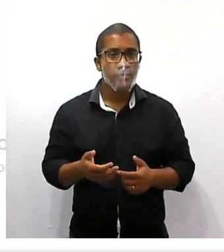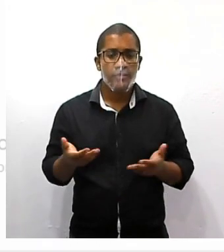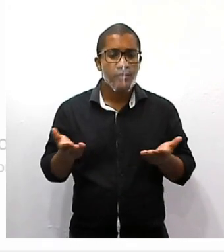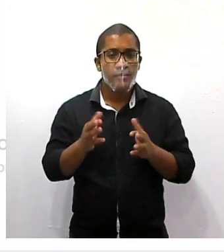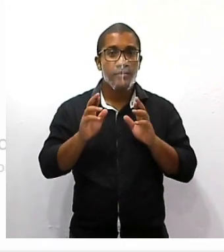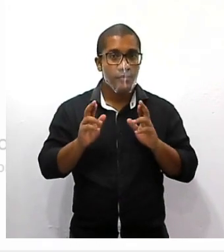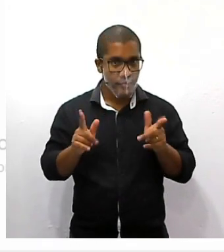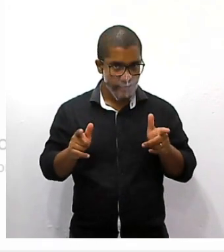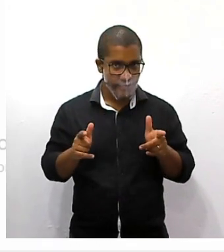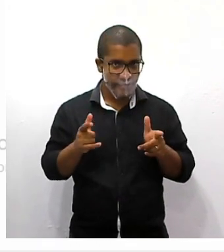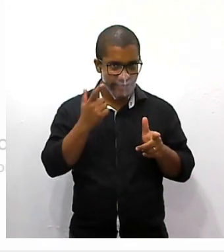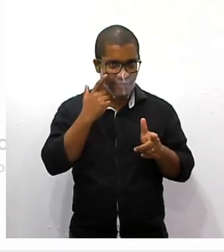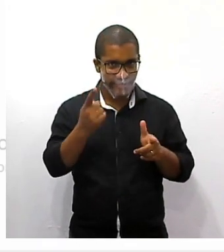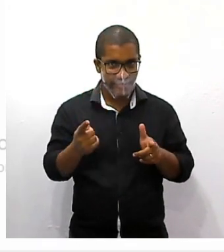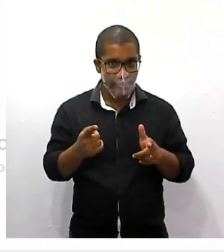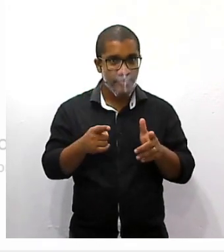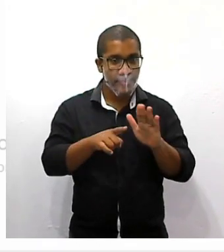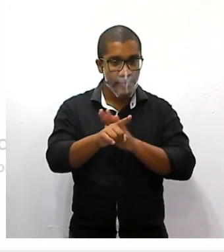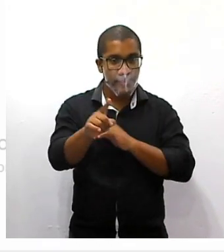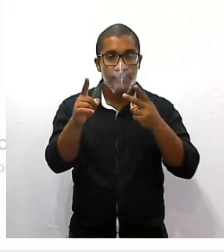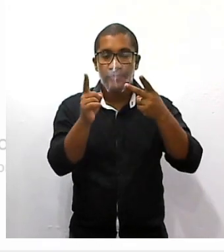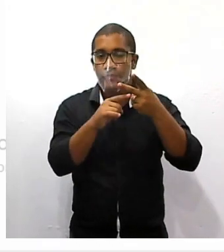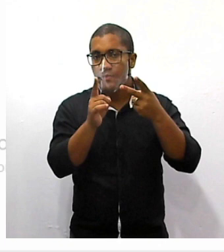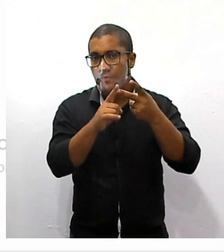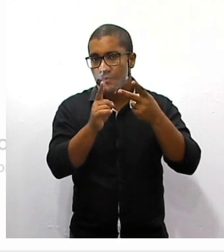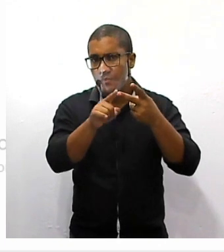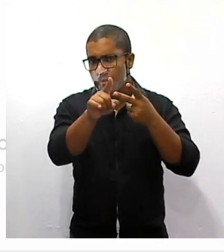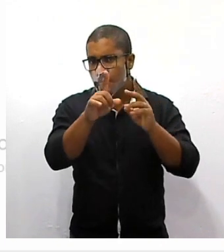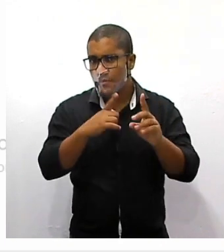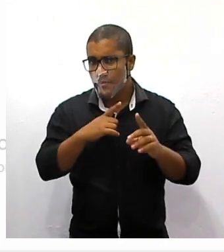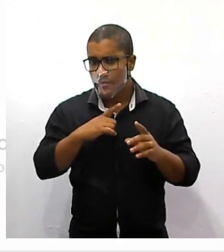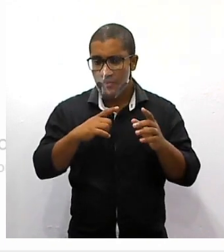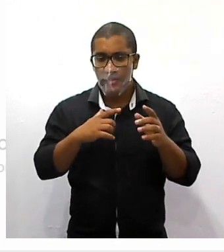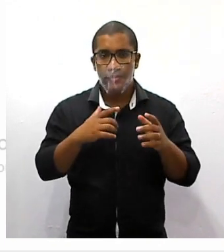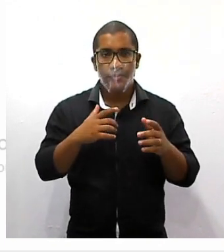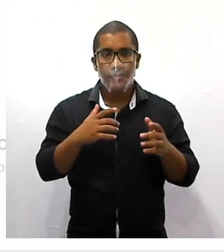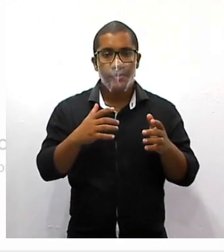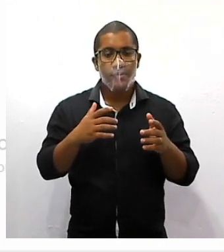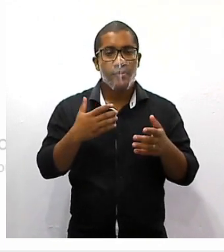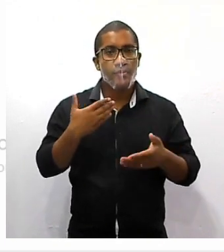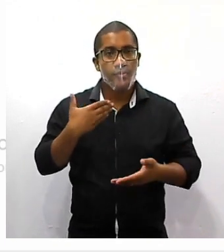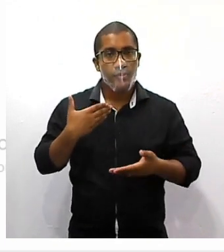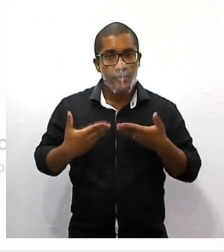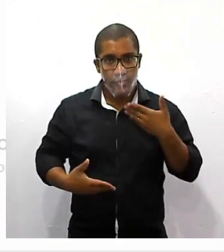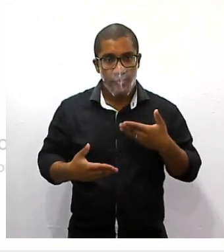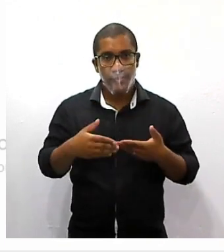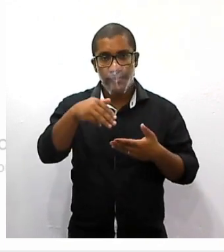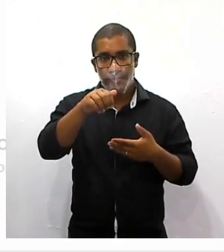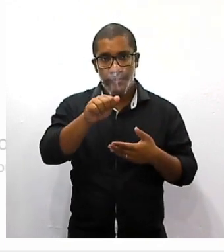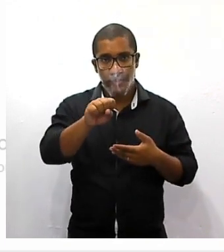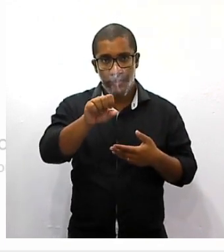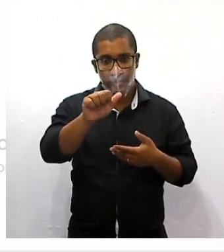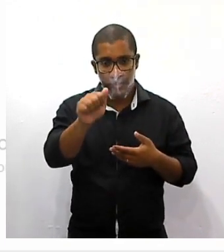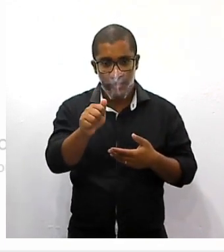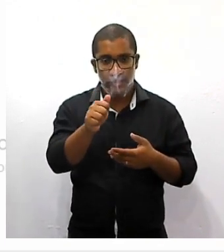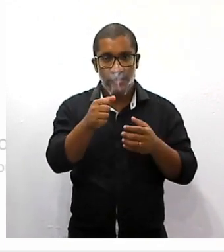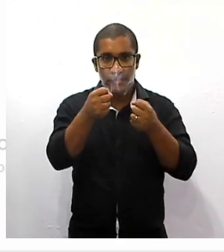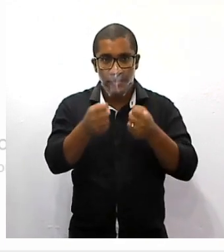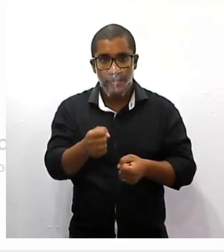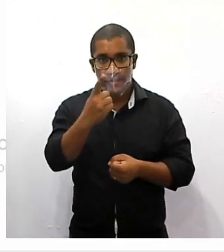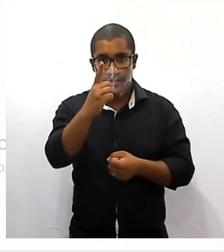nossa segunda questão. Na segunda questão, por sua vez, você tem um corpo de massa igual a 10 quilos, desliza sobre uma